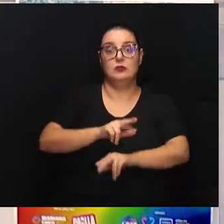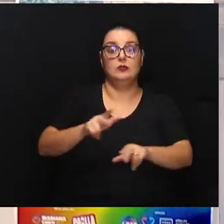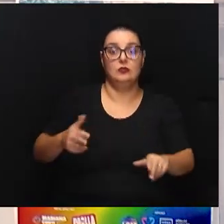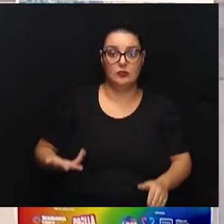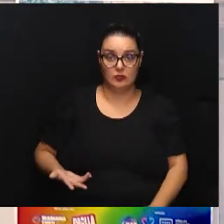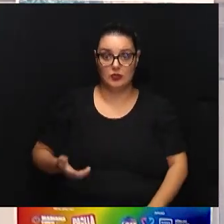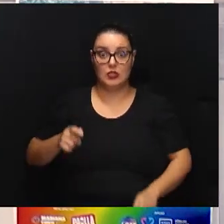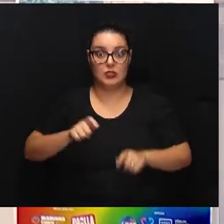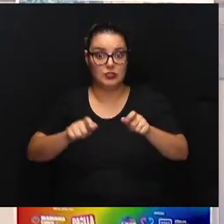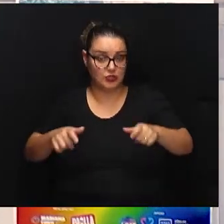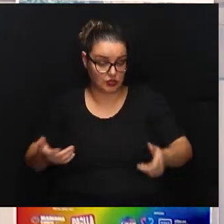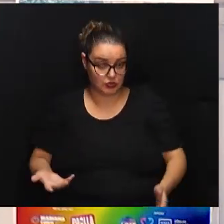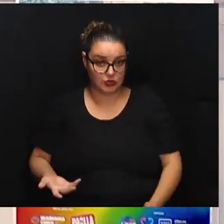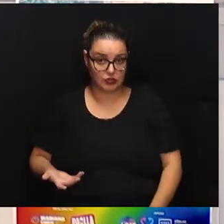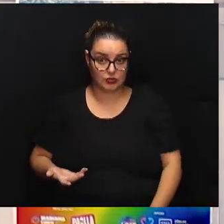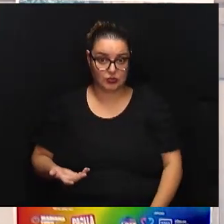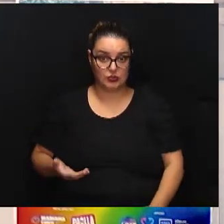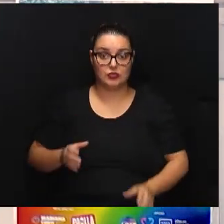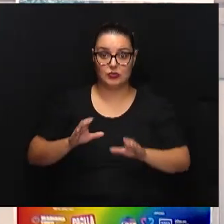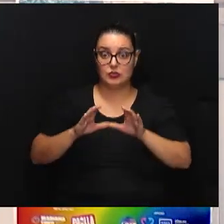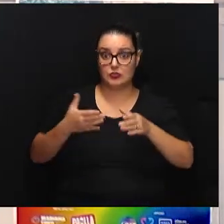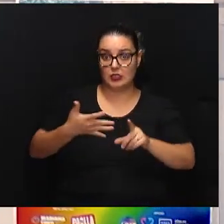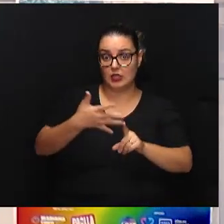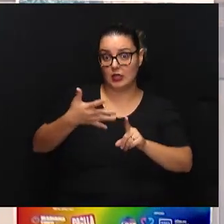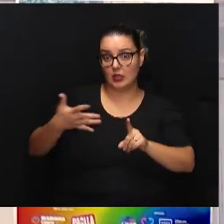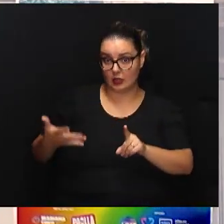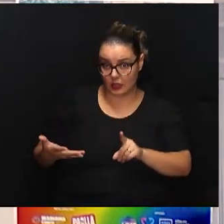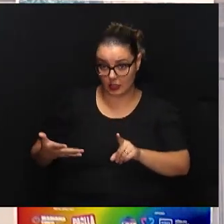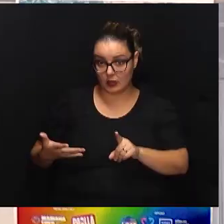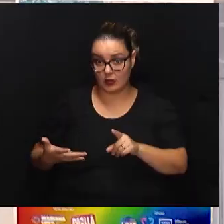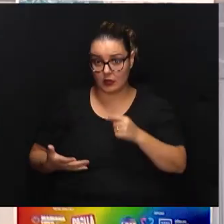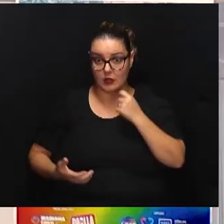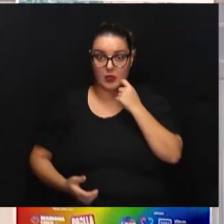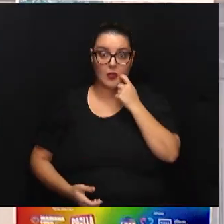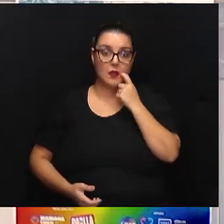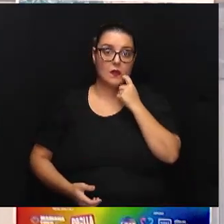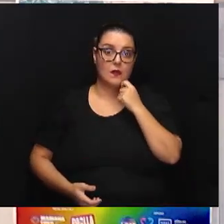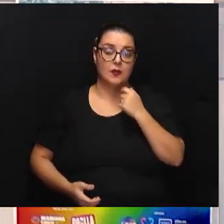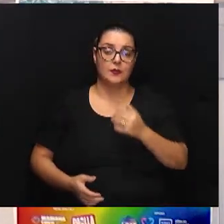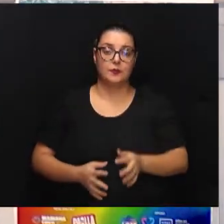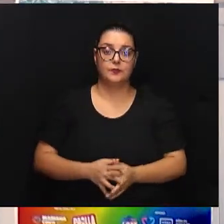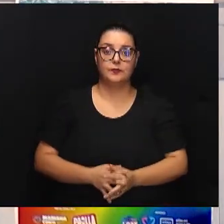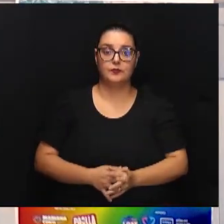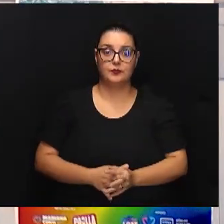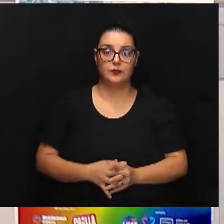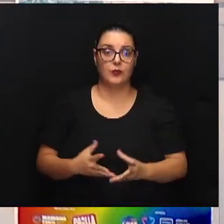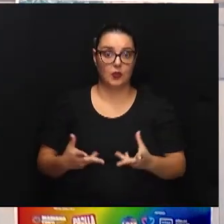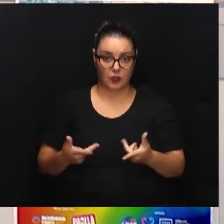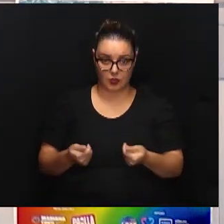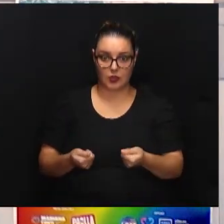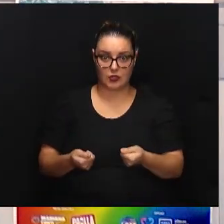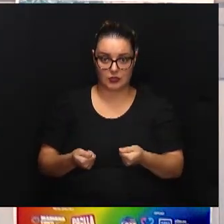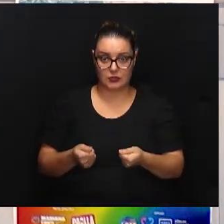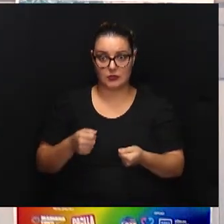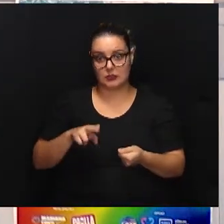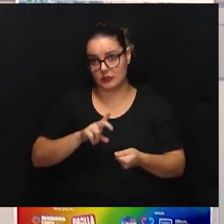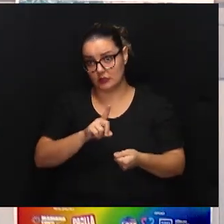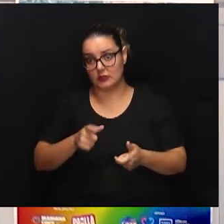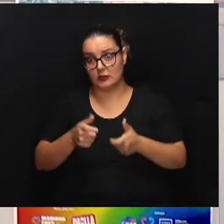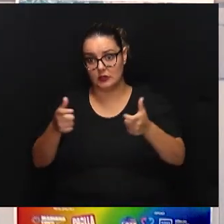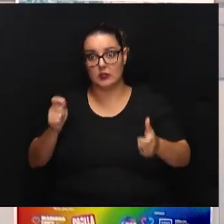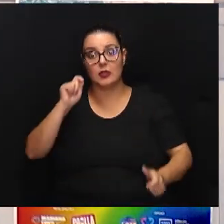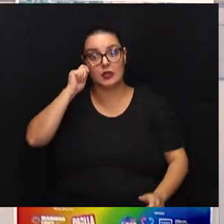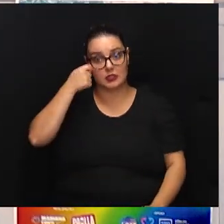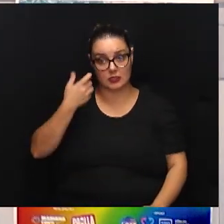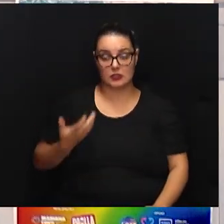comunidade LGBTQIAPN+, né, todos, se não a maioria, pessoas negras, em situação de uso, e